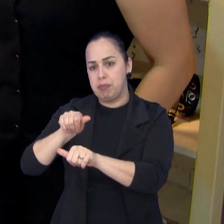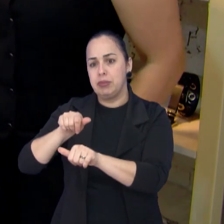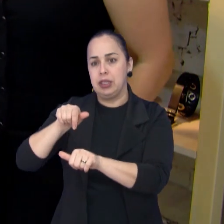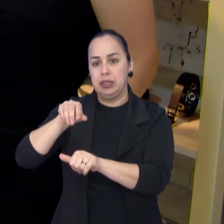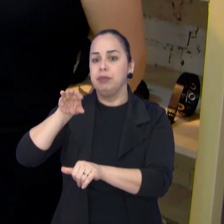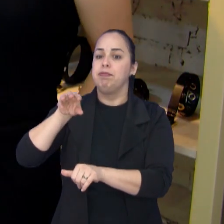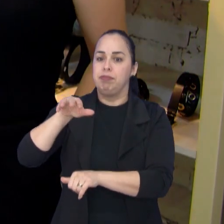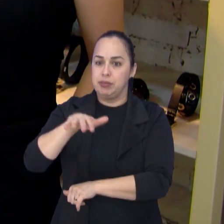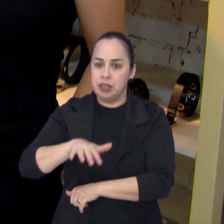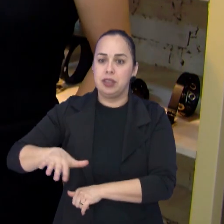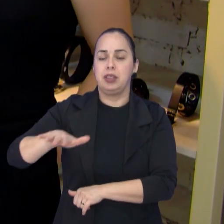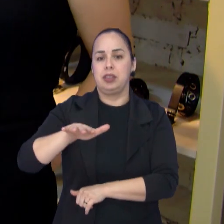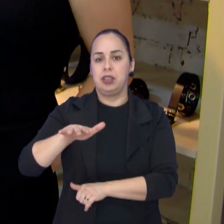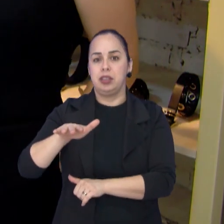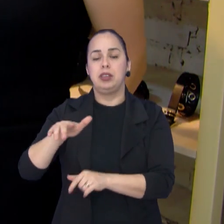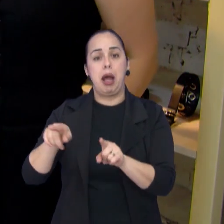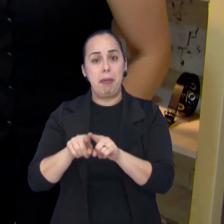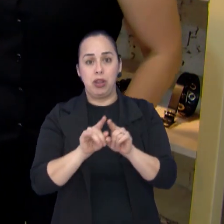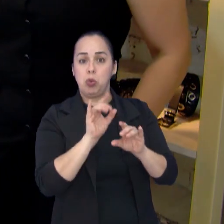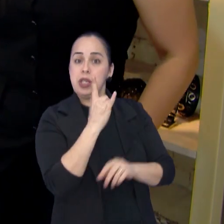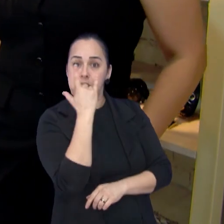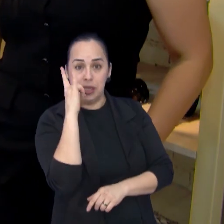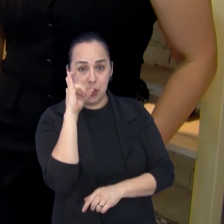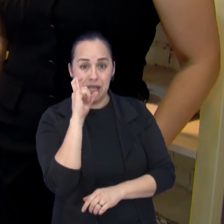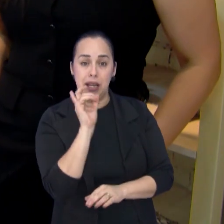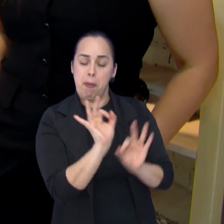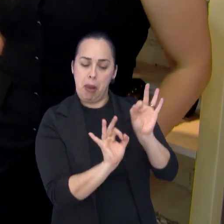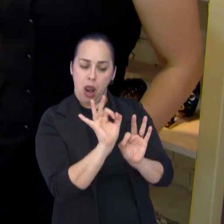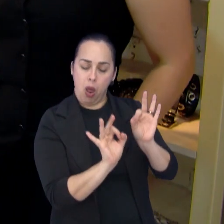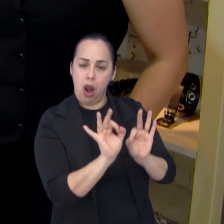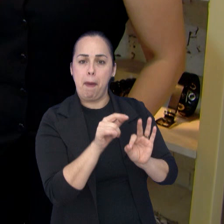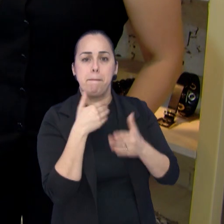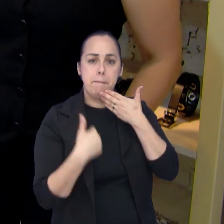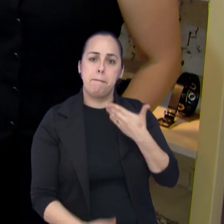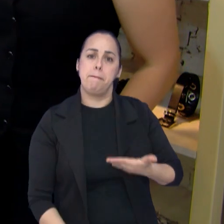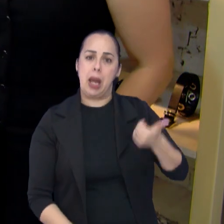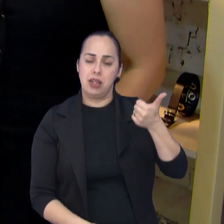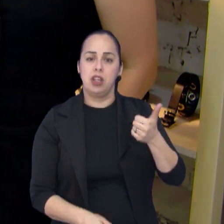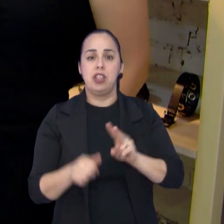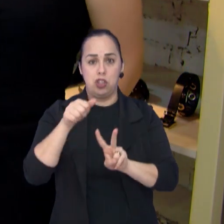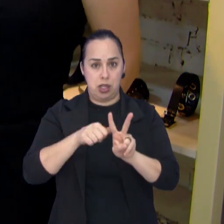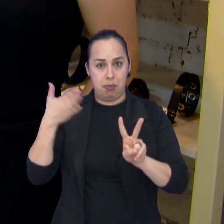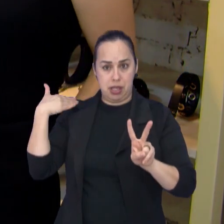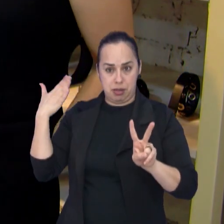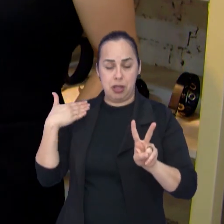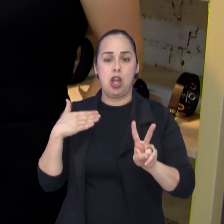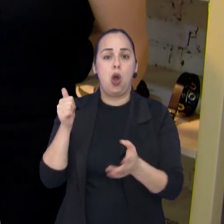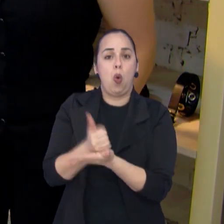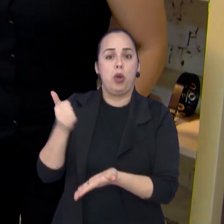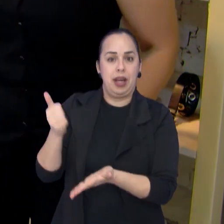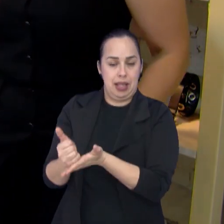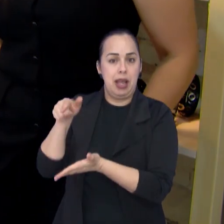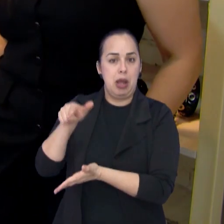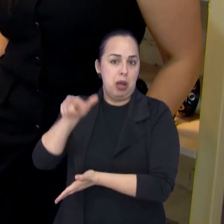dentro da loja quanto no Instagram, conseguir melhorar o Instagram nesses últimos 2 meses, contratei uma menina do